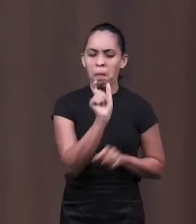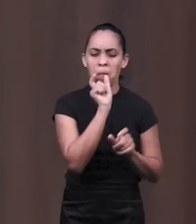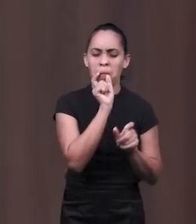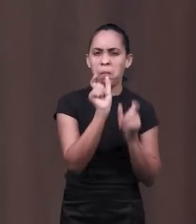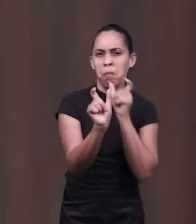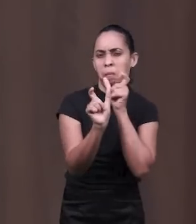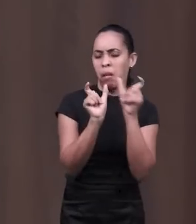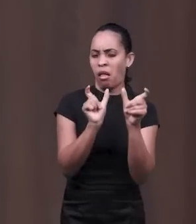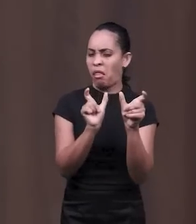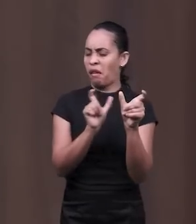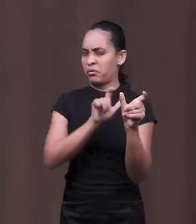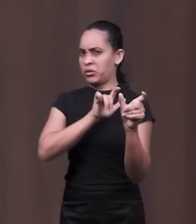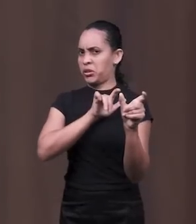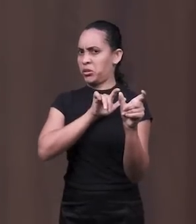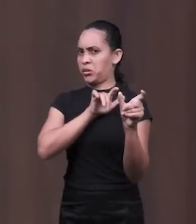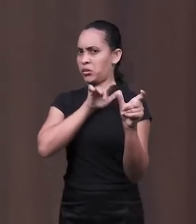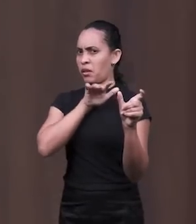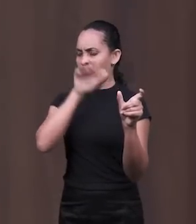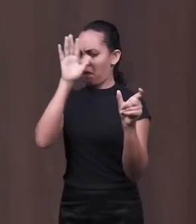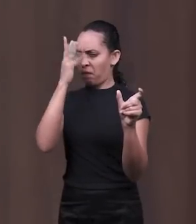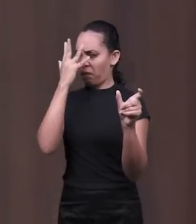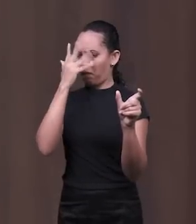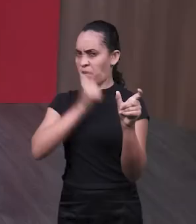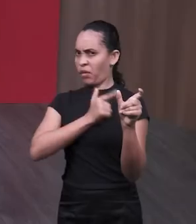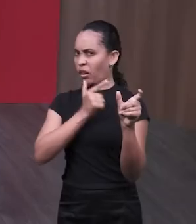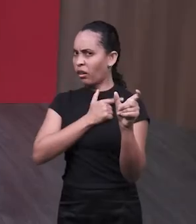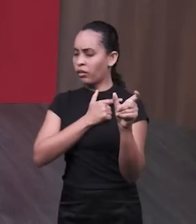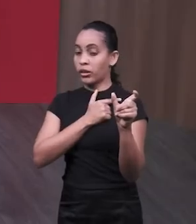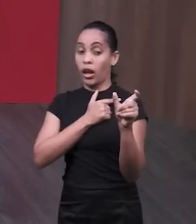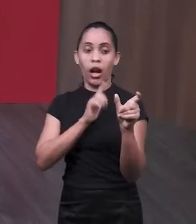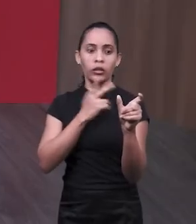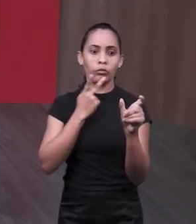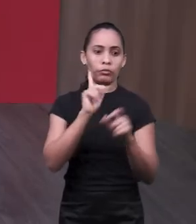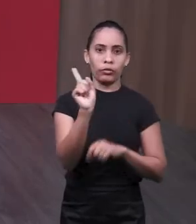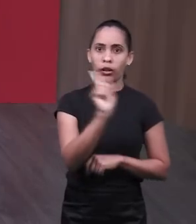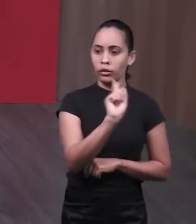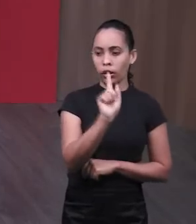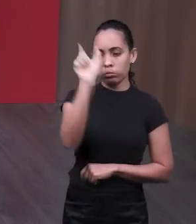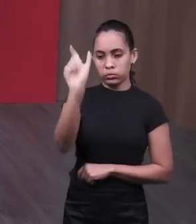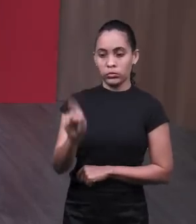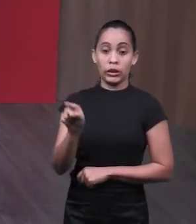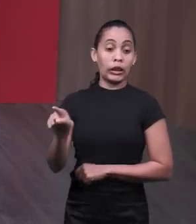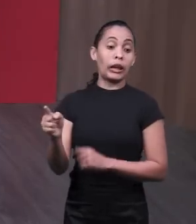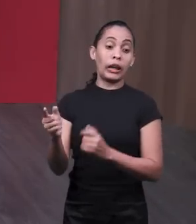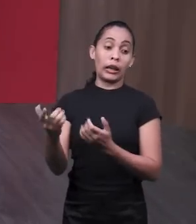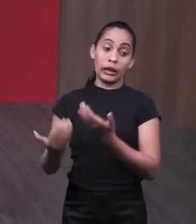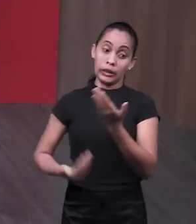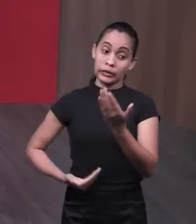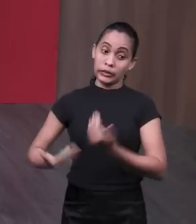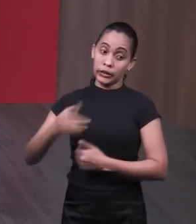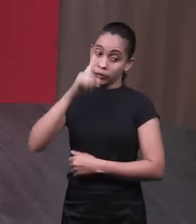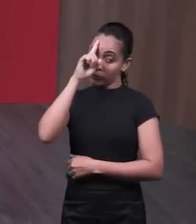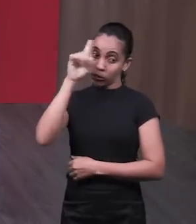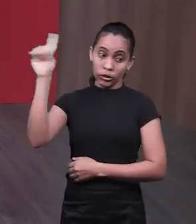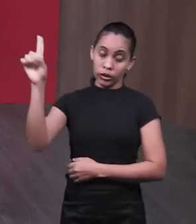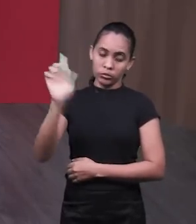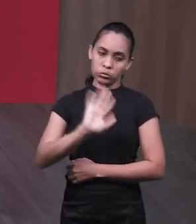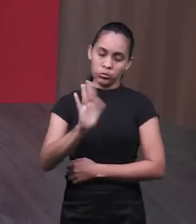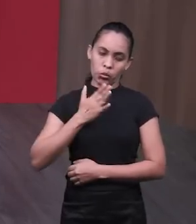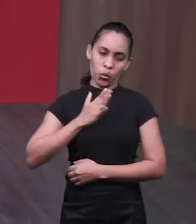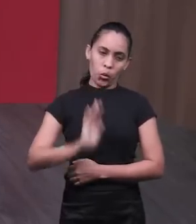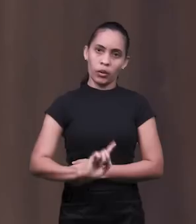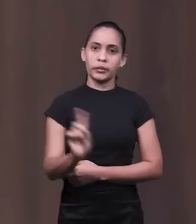expressões, palavras, e, não fale assim porque fulano está aqui. Ele serve a Deus, ele não gosta